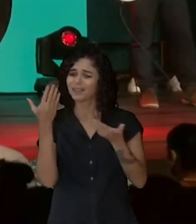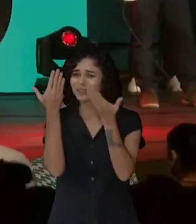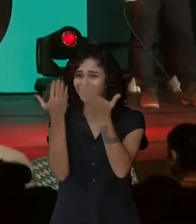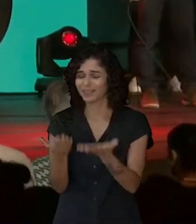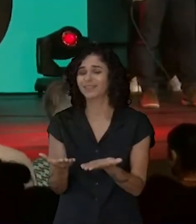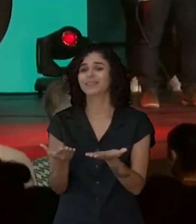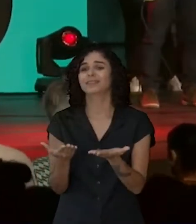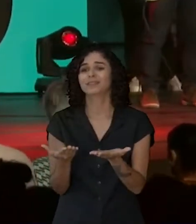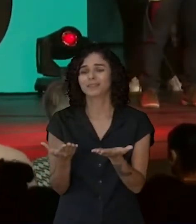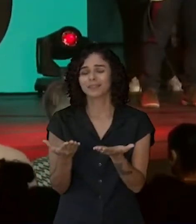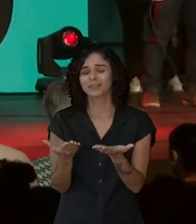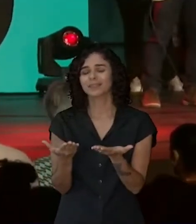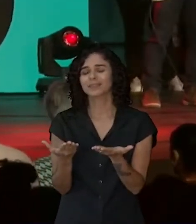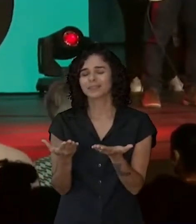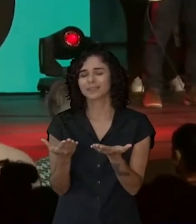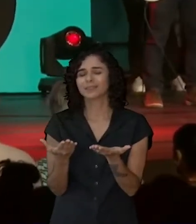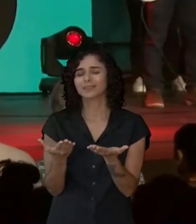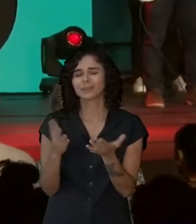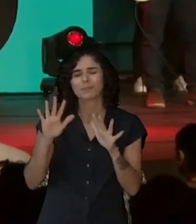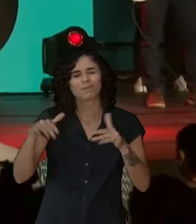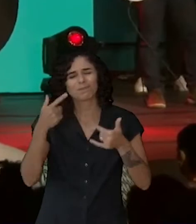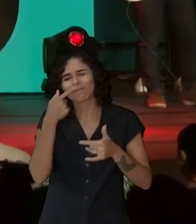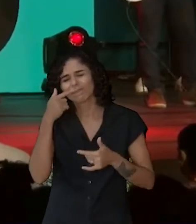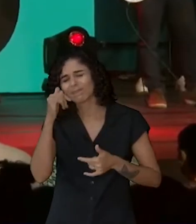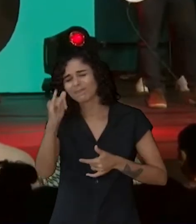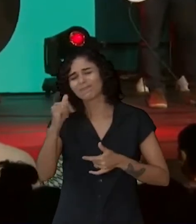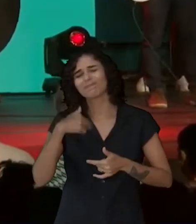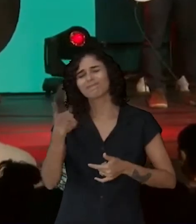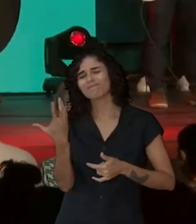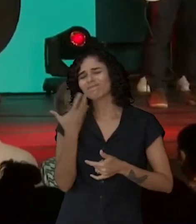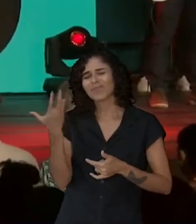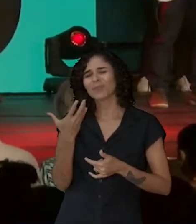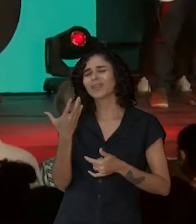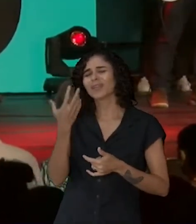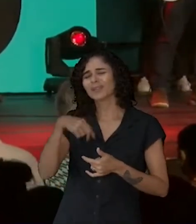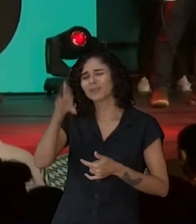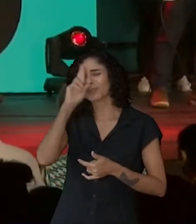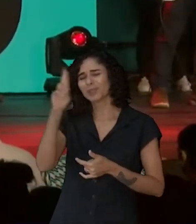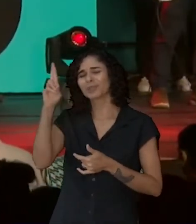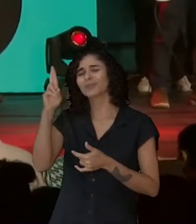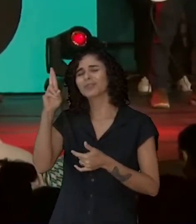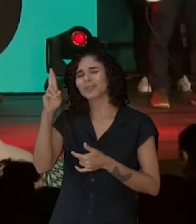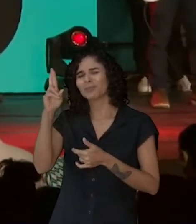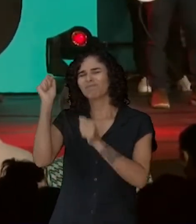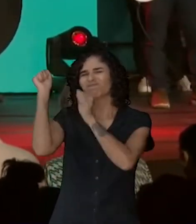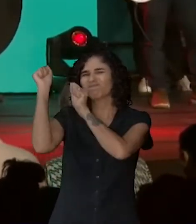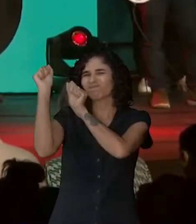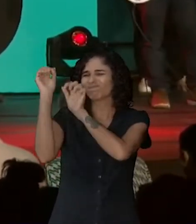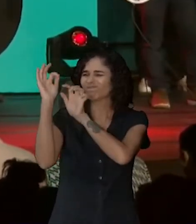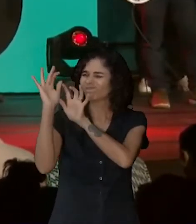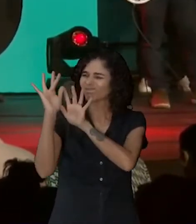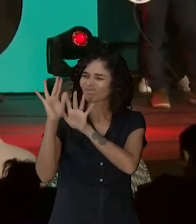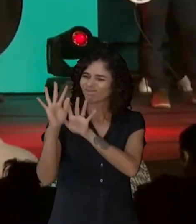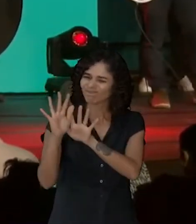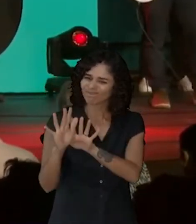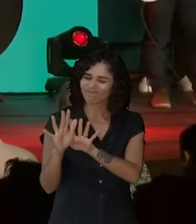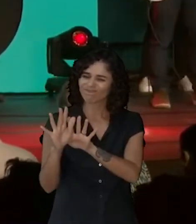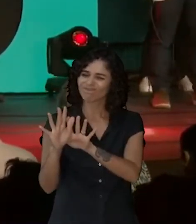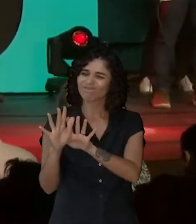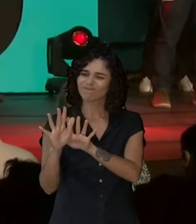eles? Então Pai, eu quero que o Senhor os tome de uma forma tão didática, como